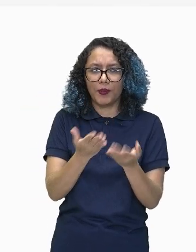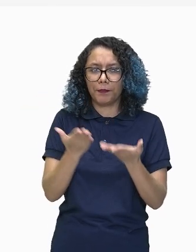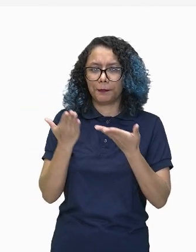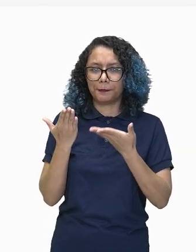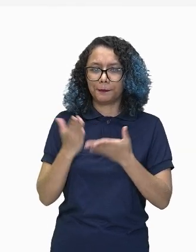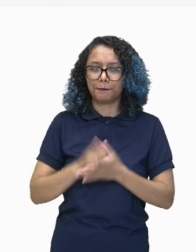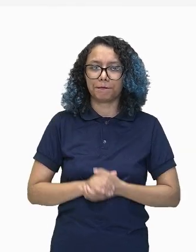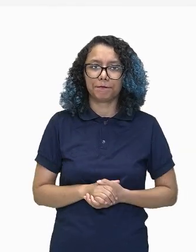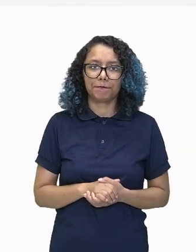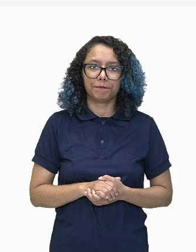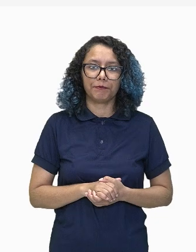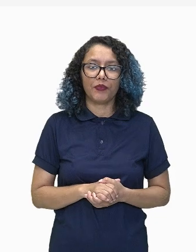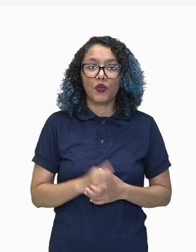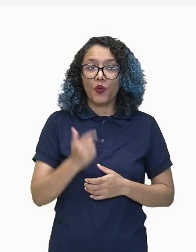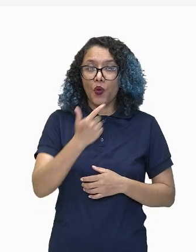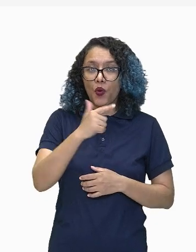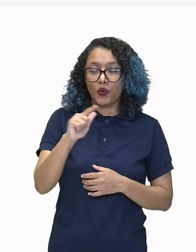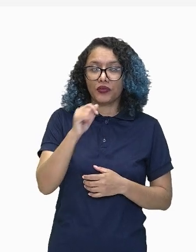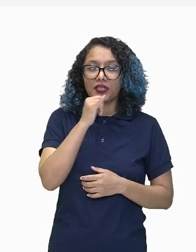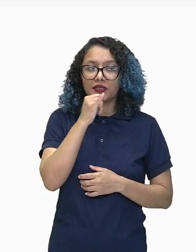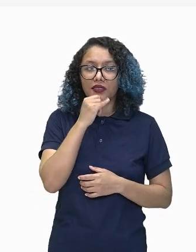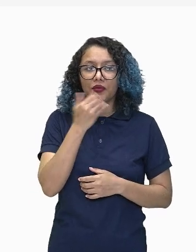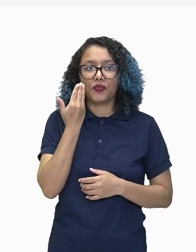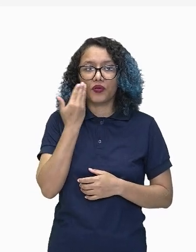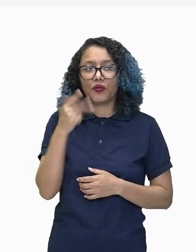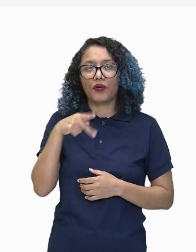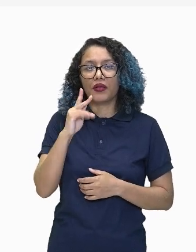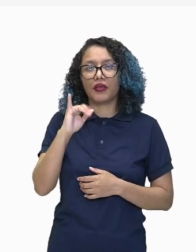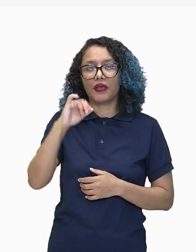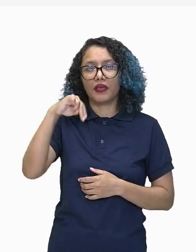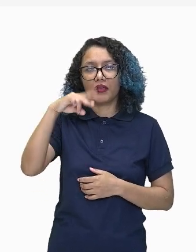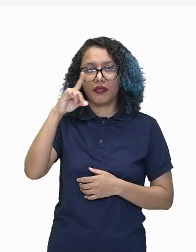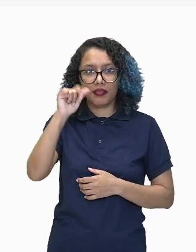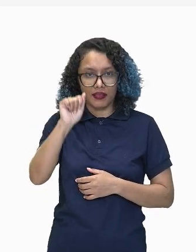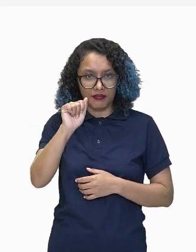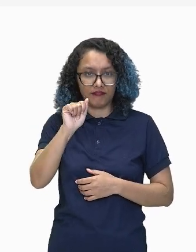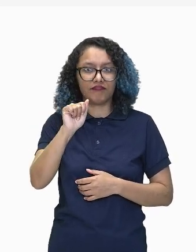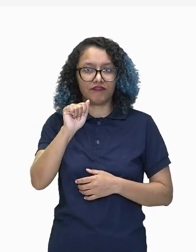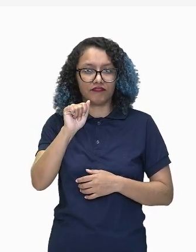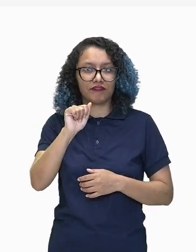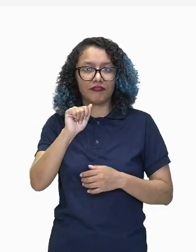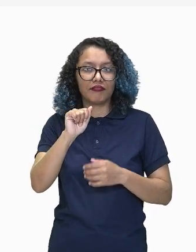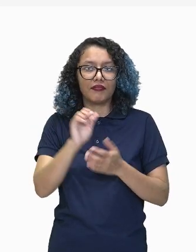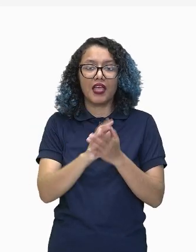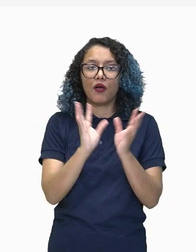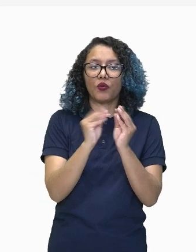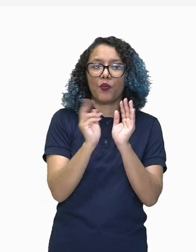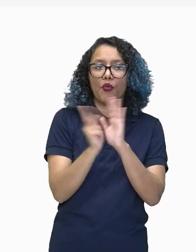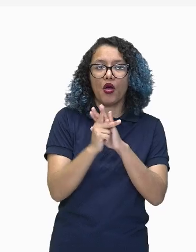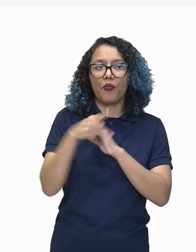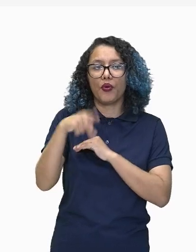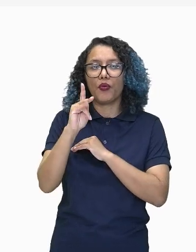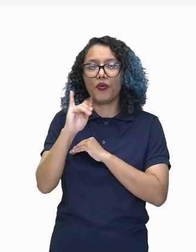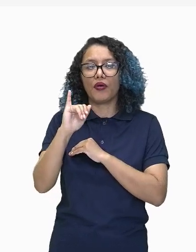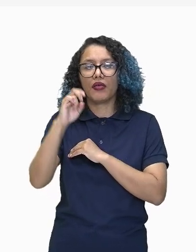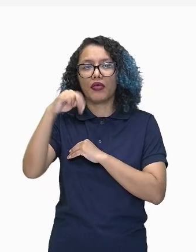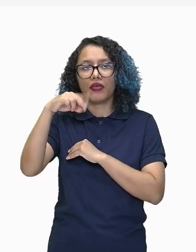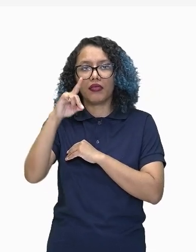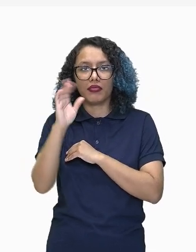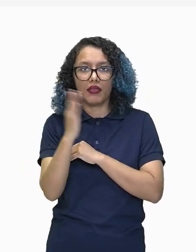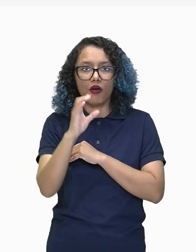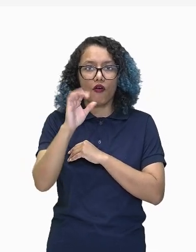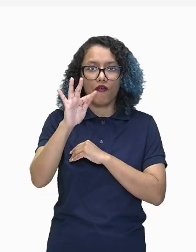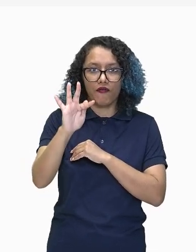later? Outro exemplo que nós temos aqui é o kinda, que é a contração de kind of,